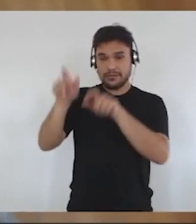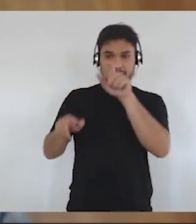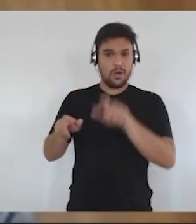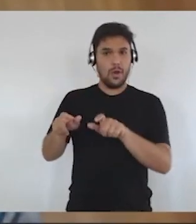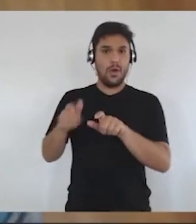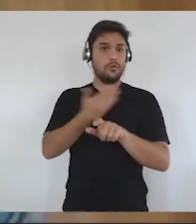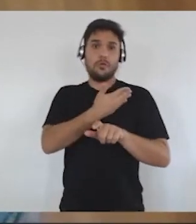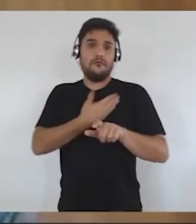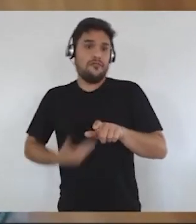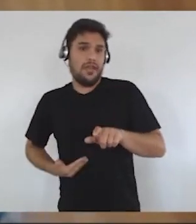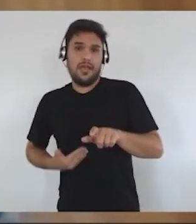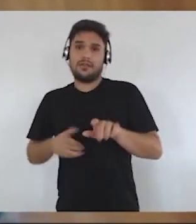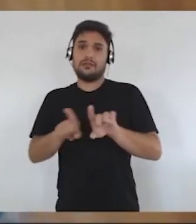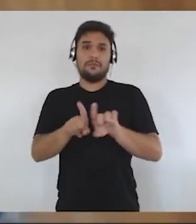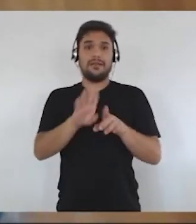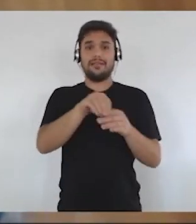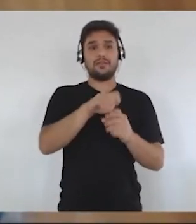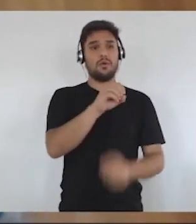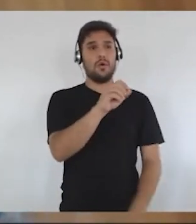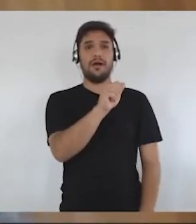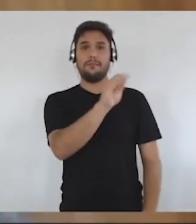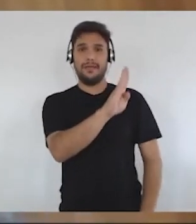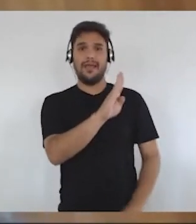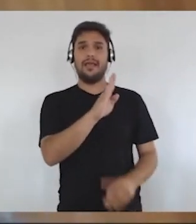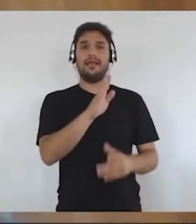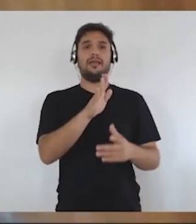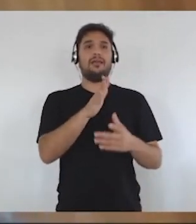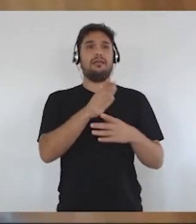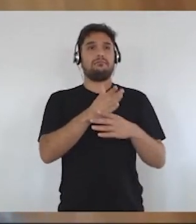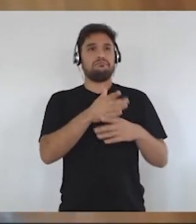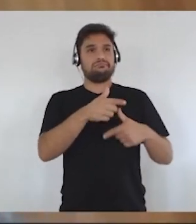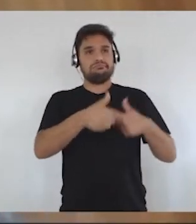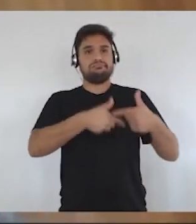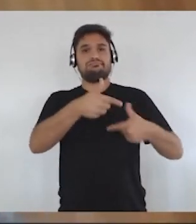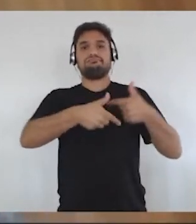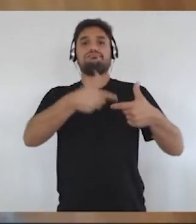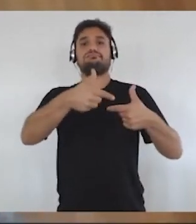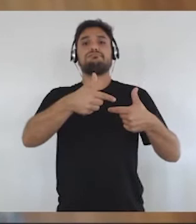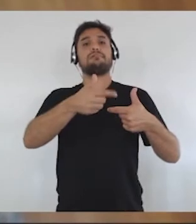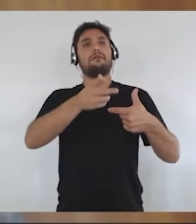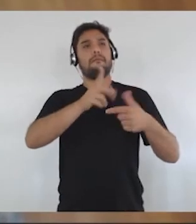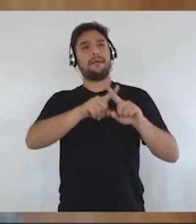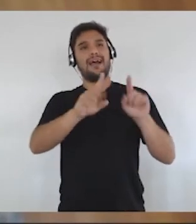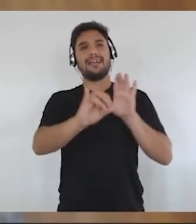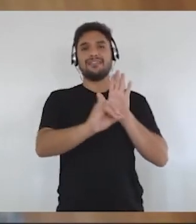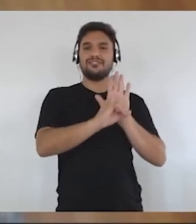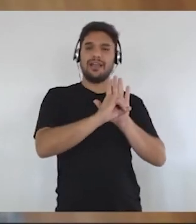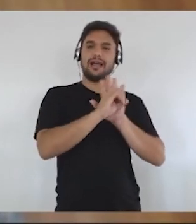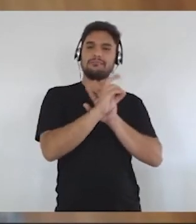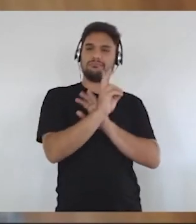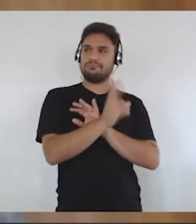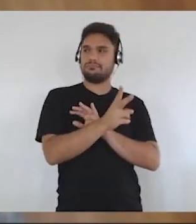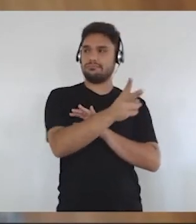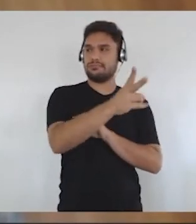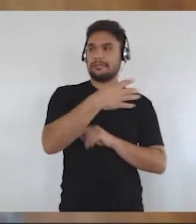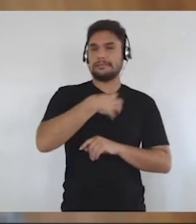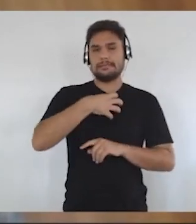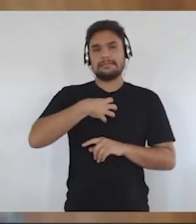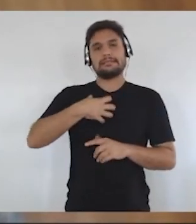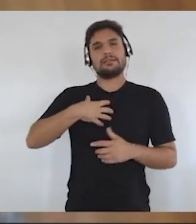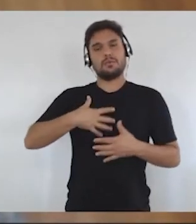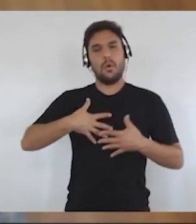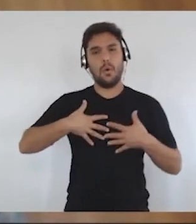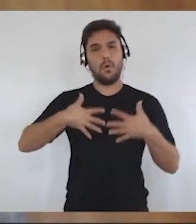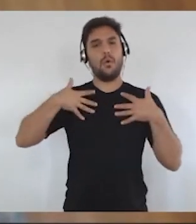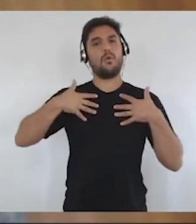governo quanto de dentro da própria advocacia, mas fica realmente essa aura da OAB que muito me orgulha, me faz ter um apreço enorme,